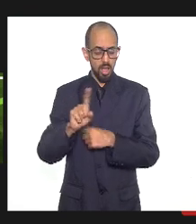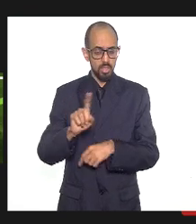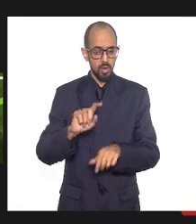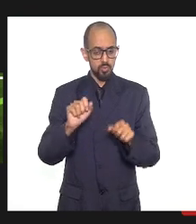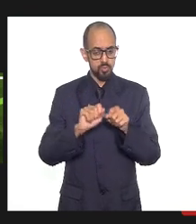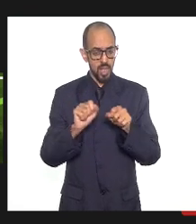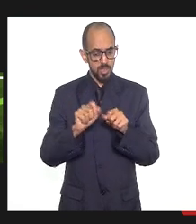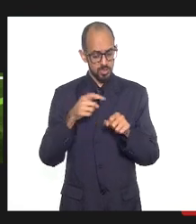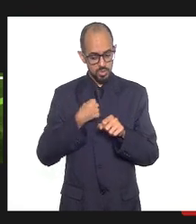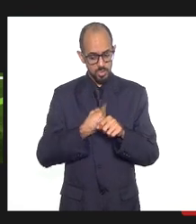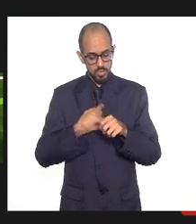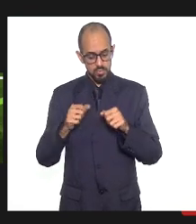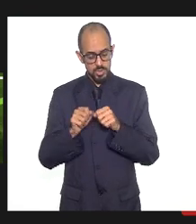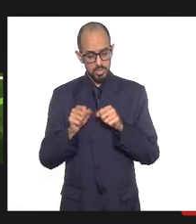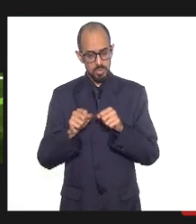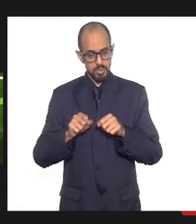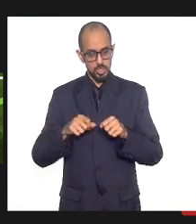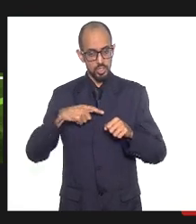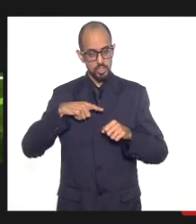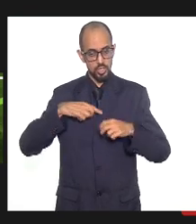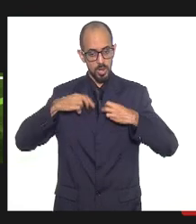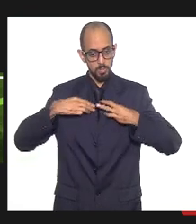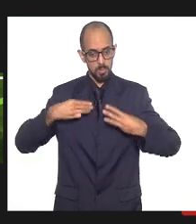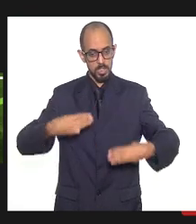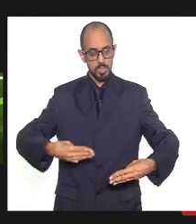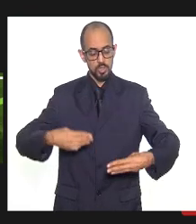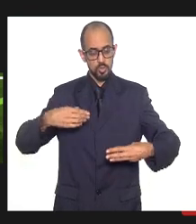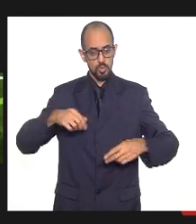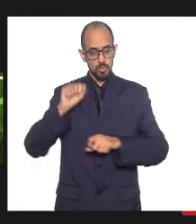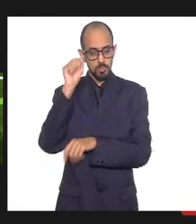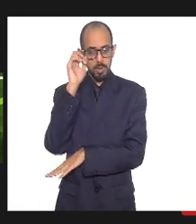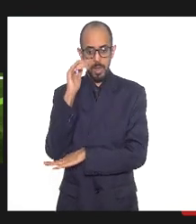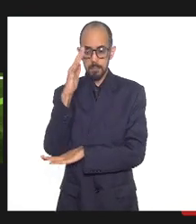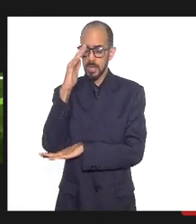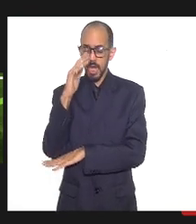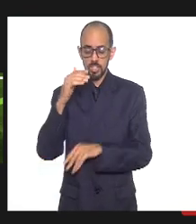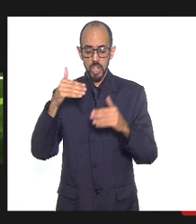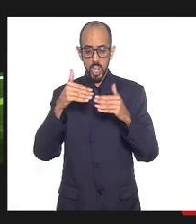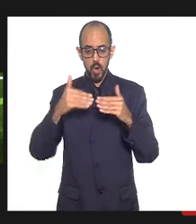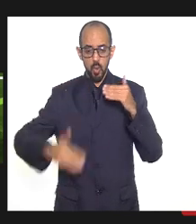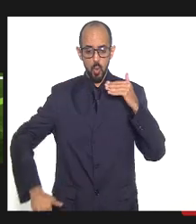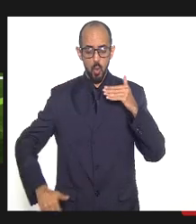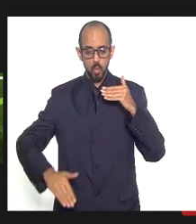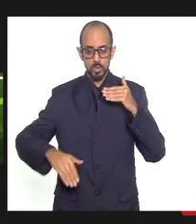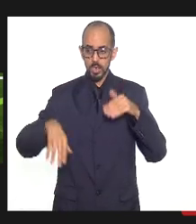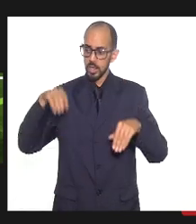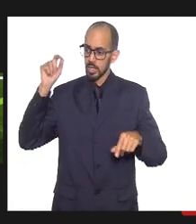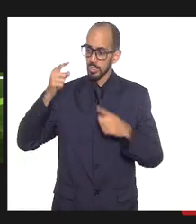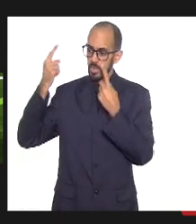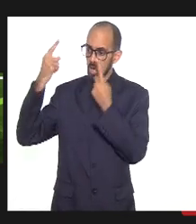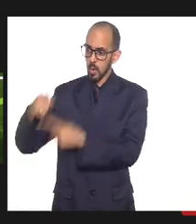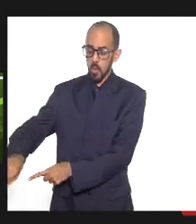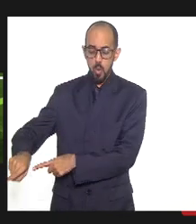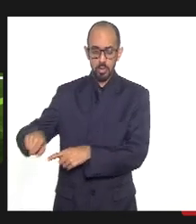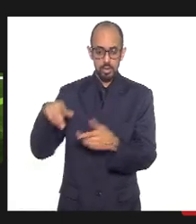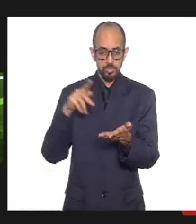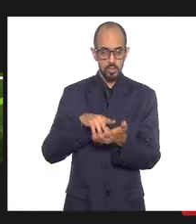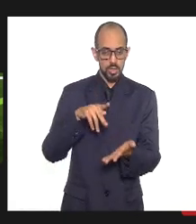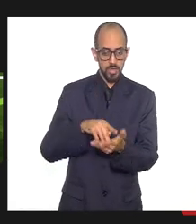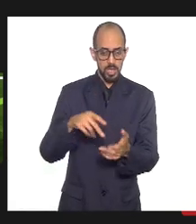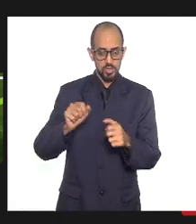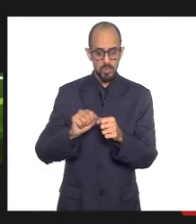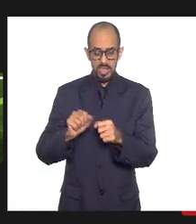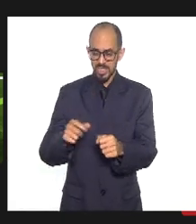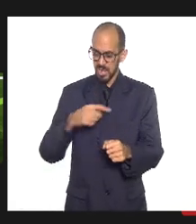gente tem, inclusive, um ministro do meio ambiente que é contra o meio ambiente, que atenta contra o meio ambiente. Então, depositar em nós,